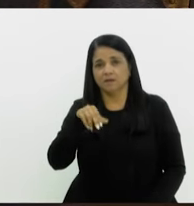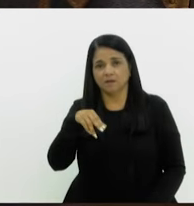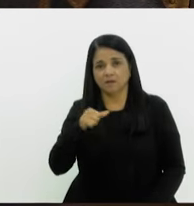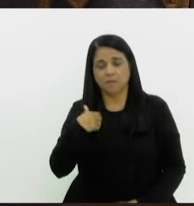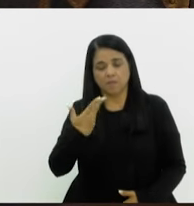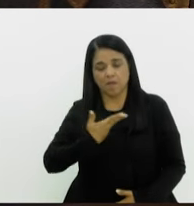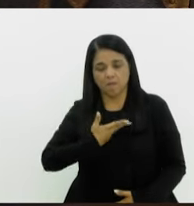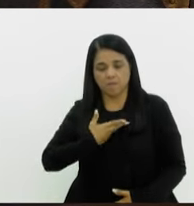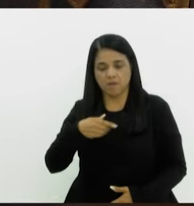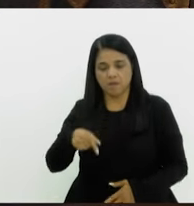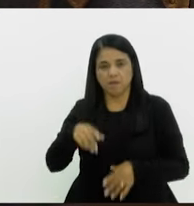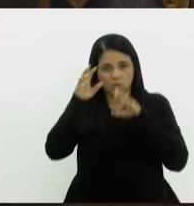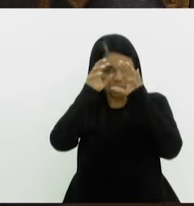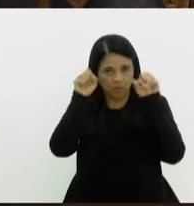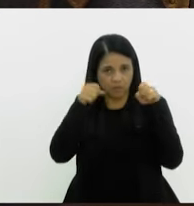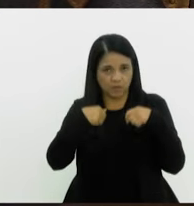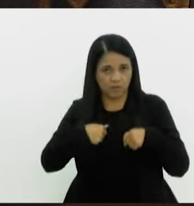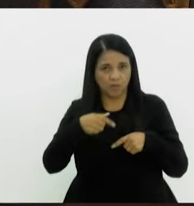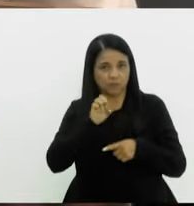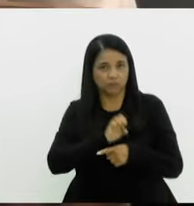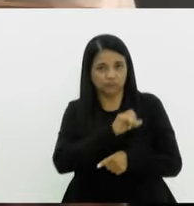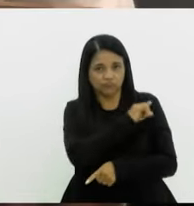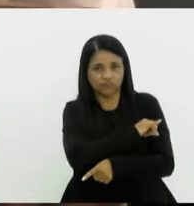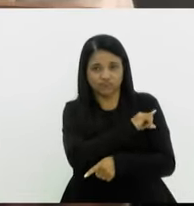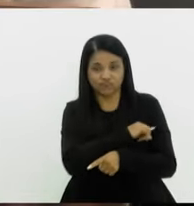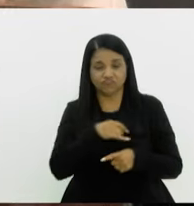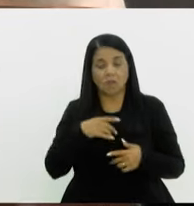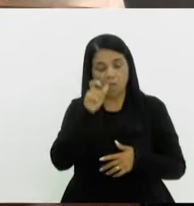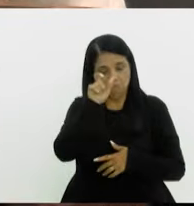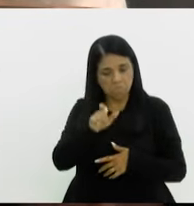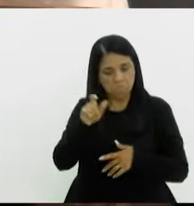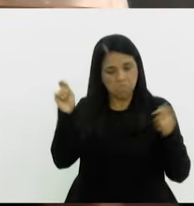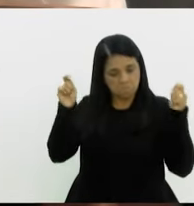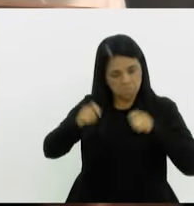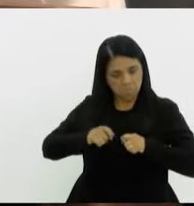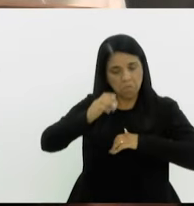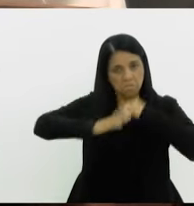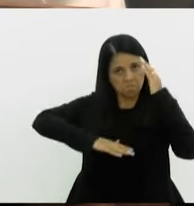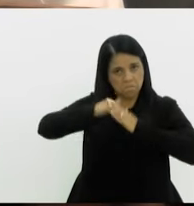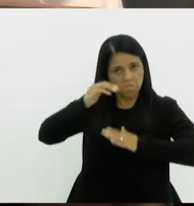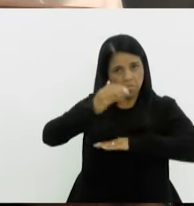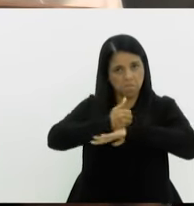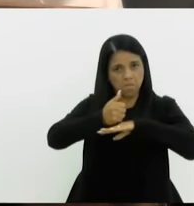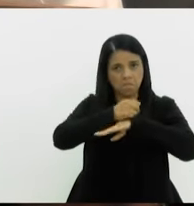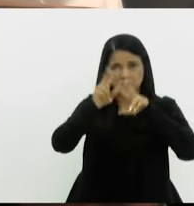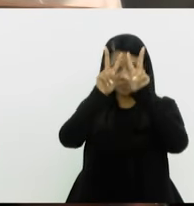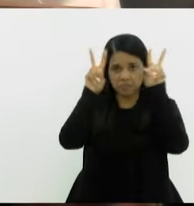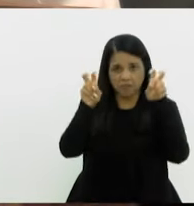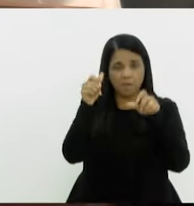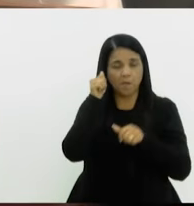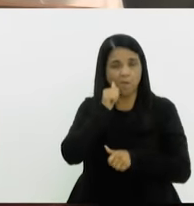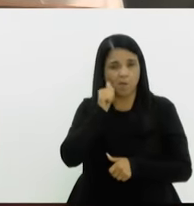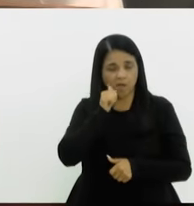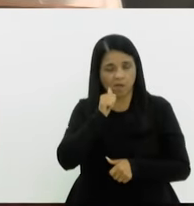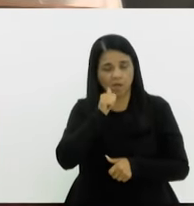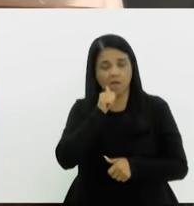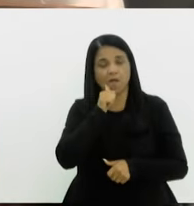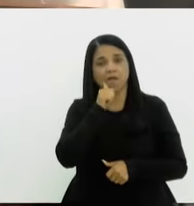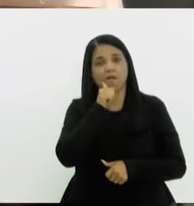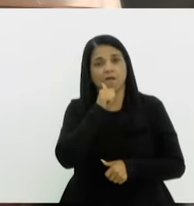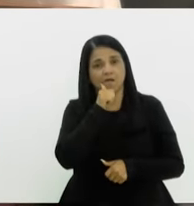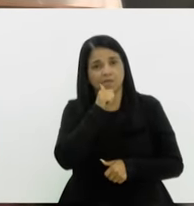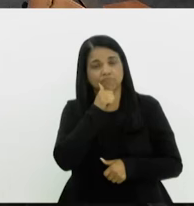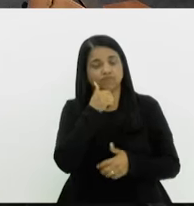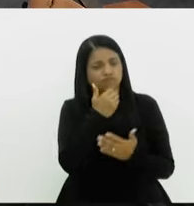aqui no Rio de Janeiro que é a pessoa mais qualificada que eu conheço para falar sobre temas mulher e ela é